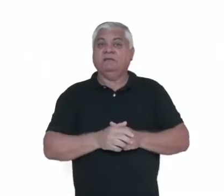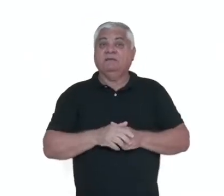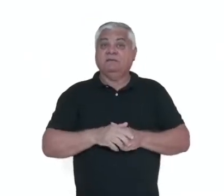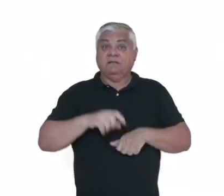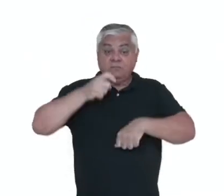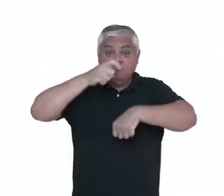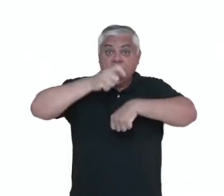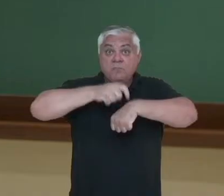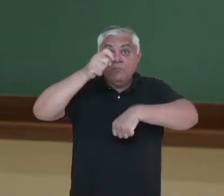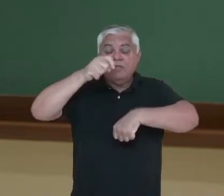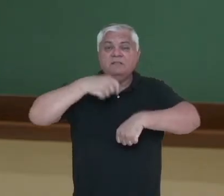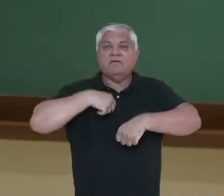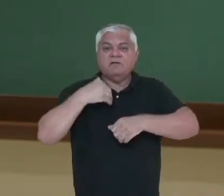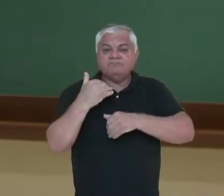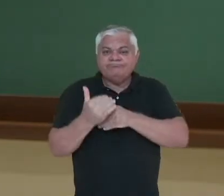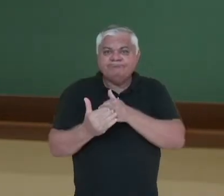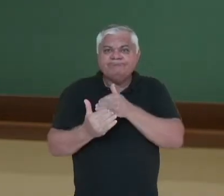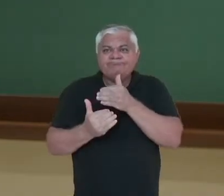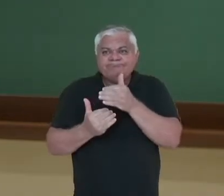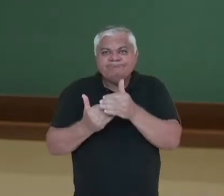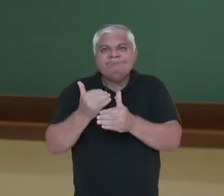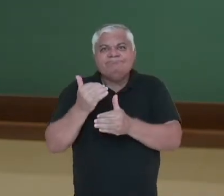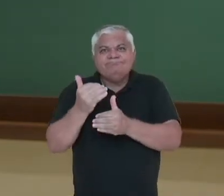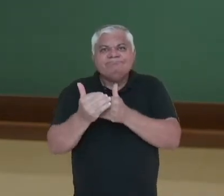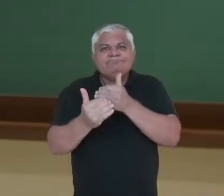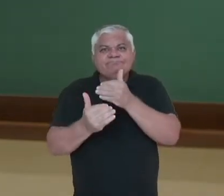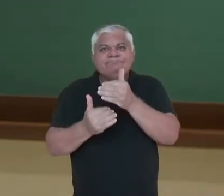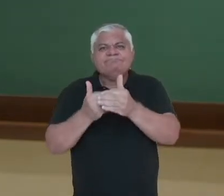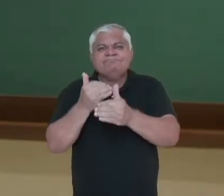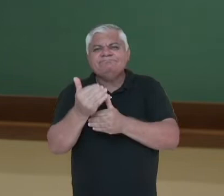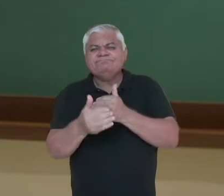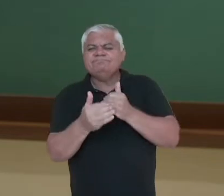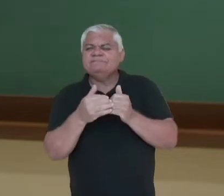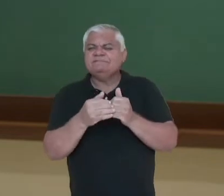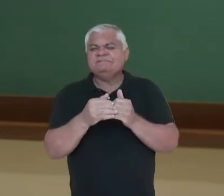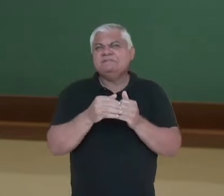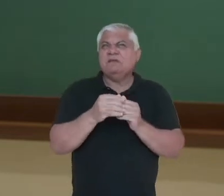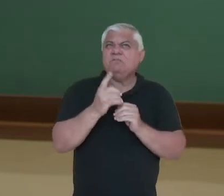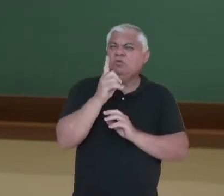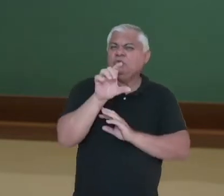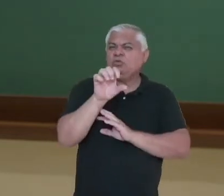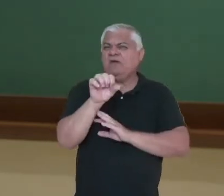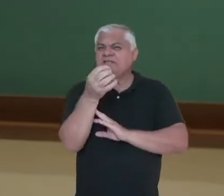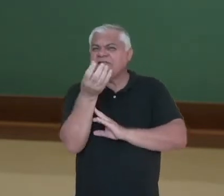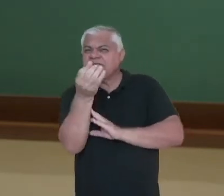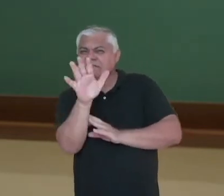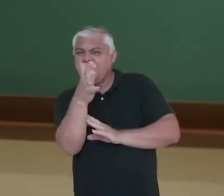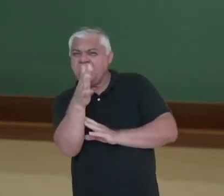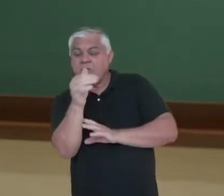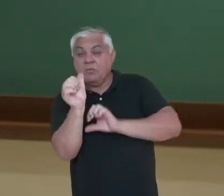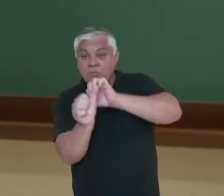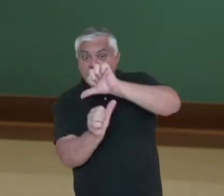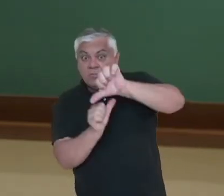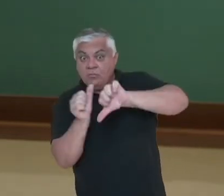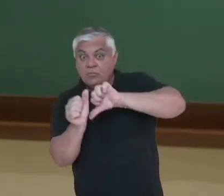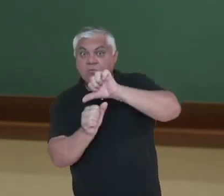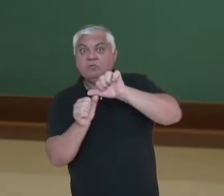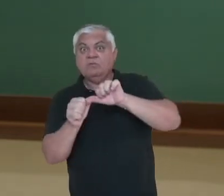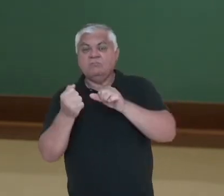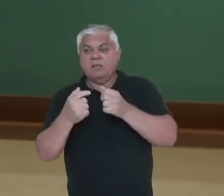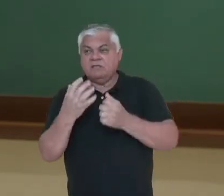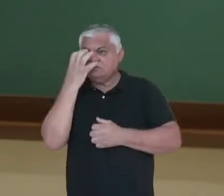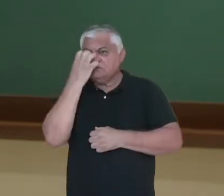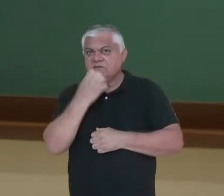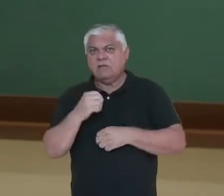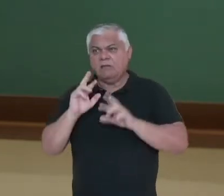momento, a performance estava começando, mas na virada do século, nos anos 60, a performance vai ser colocada com uma linguagem muito séria e respeitada. Nós vamos